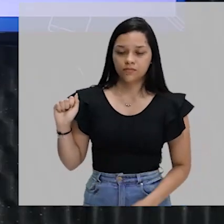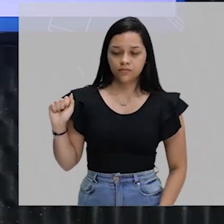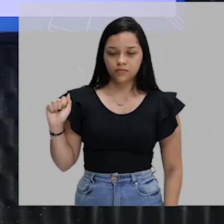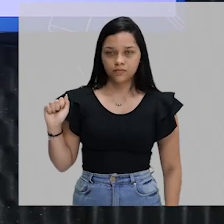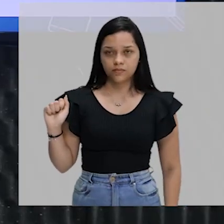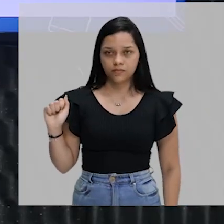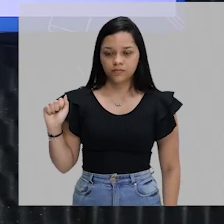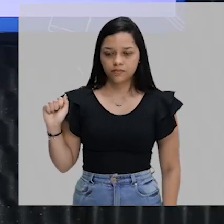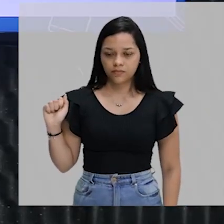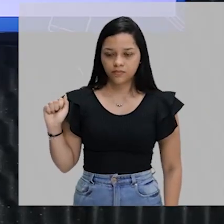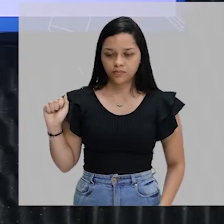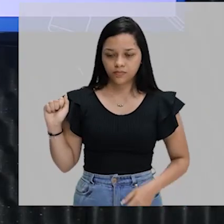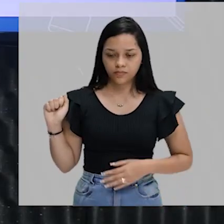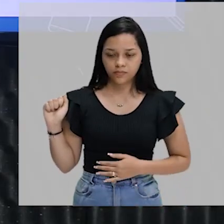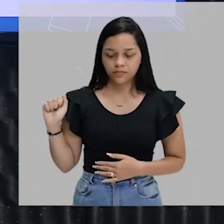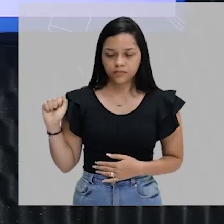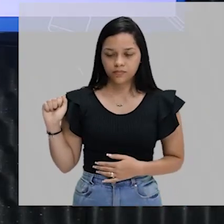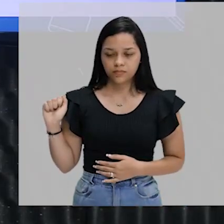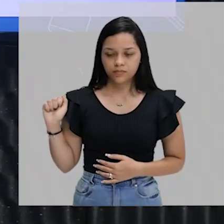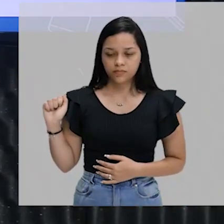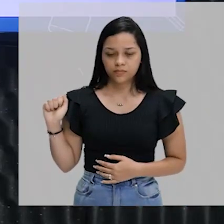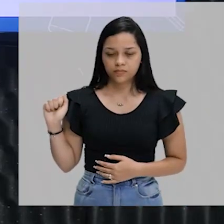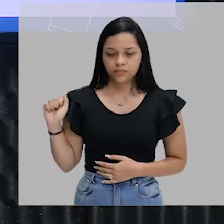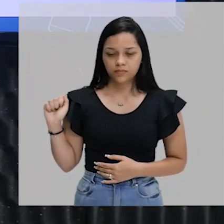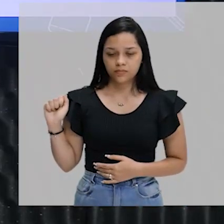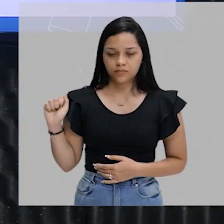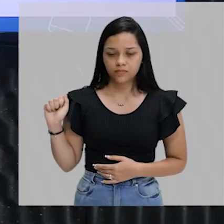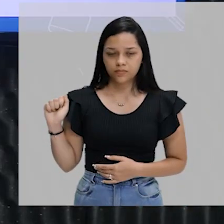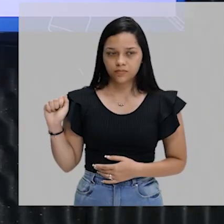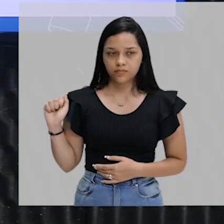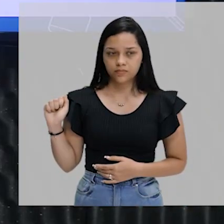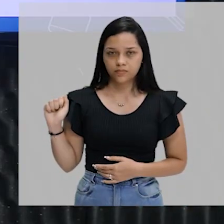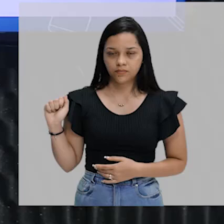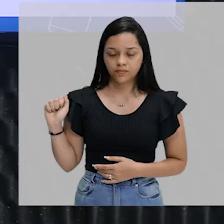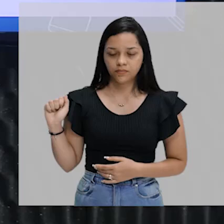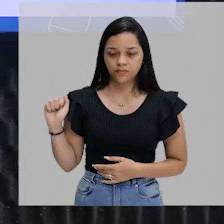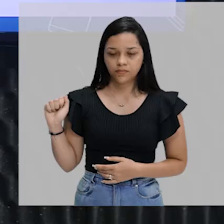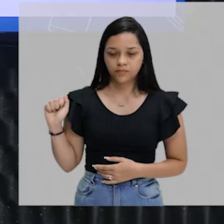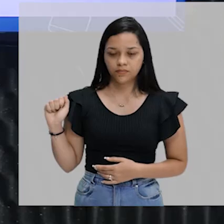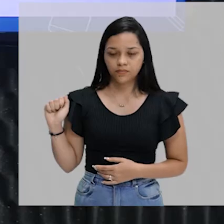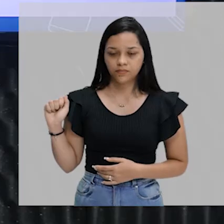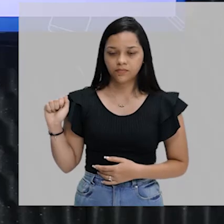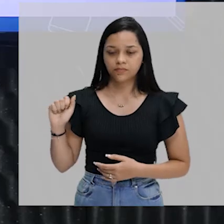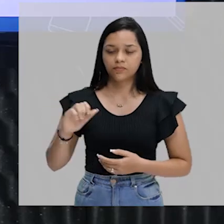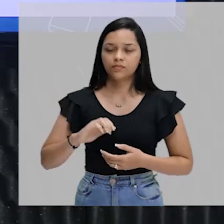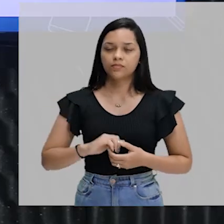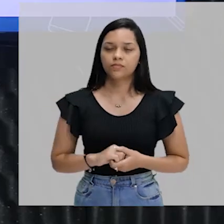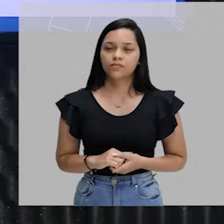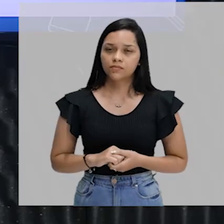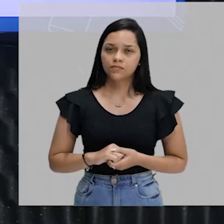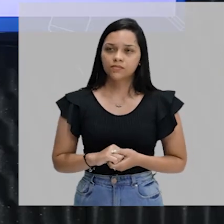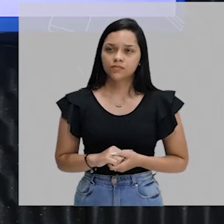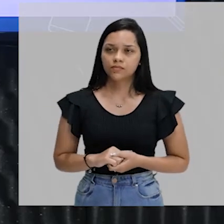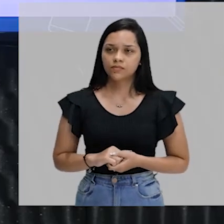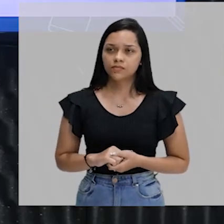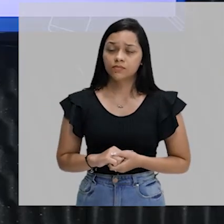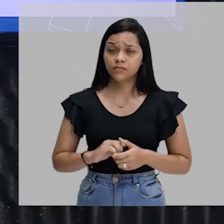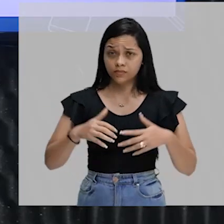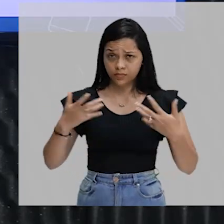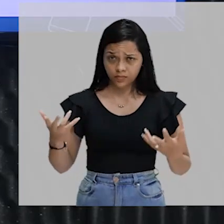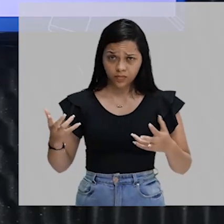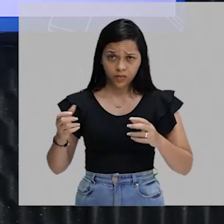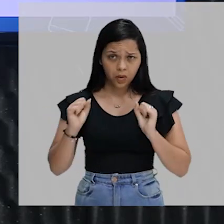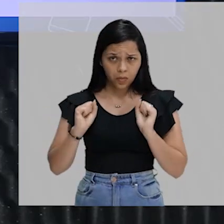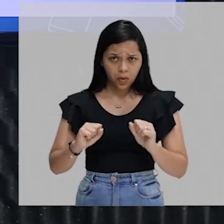exógeno são inseridos no genoma de células hospedeiras por meio de plasmídio. Então, será